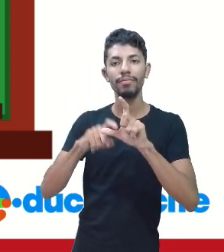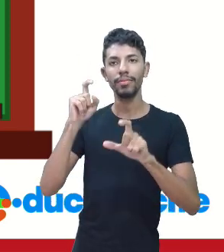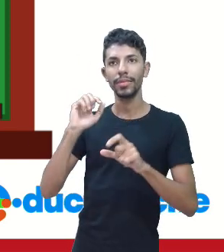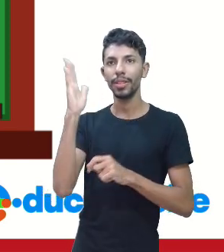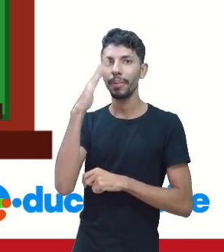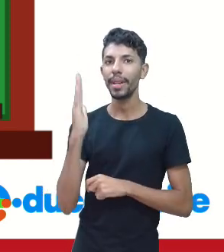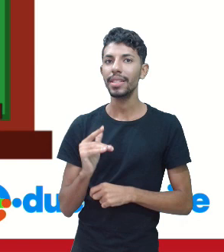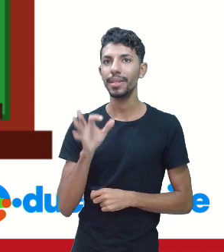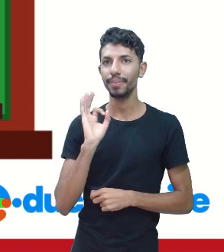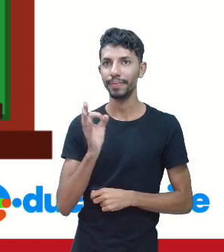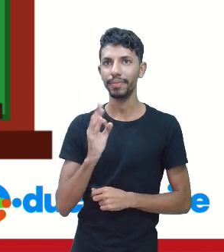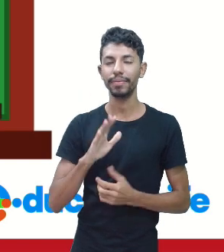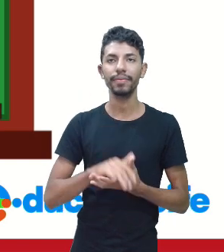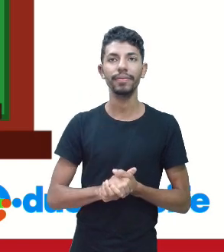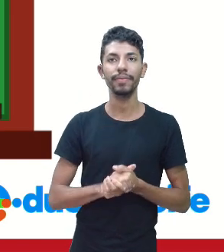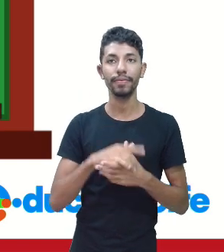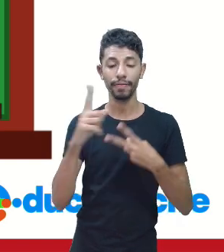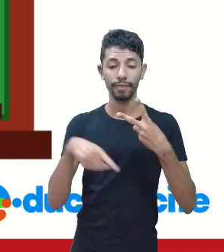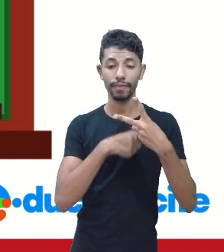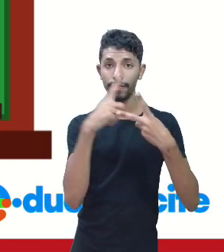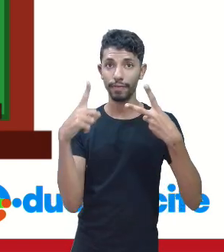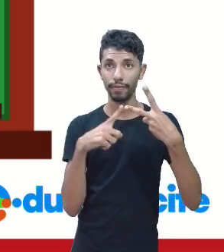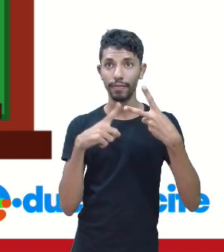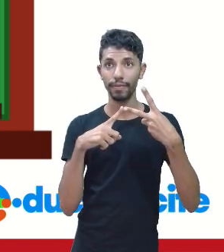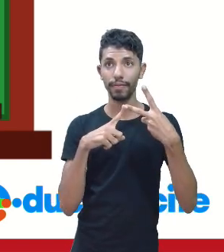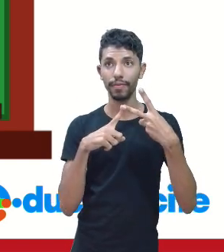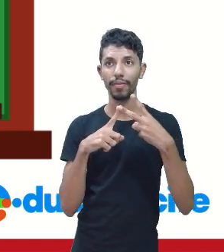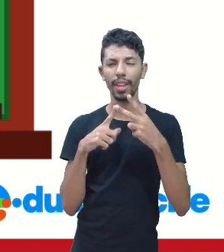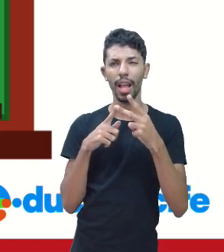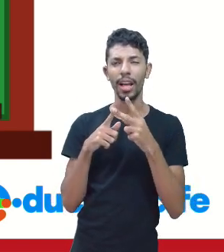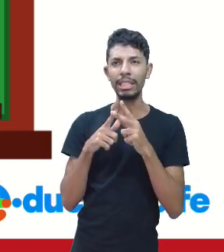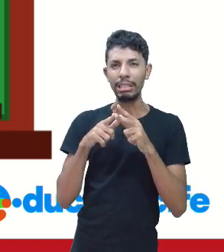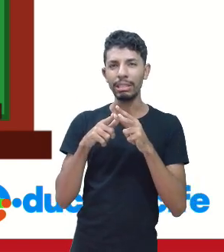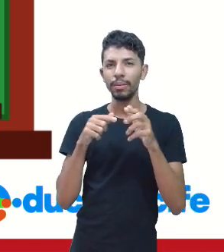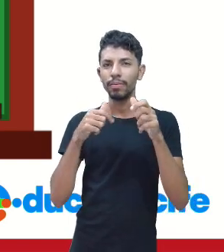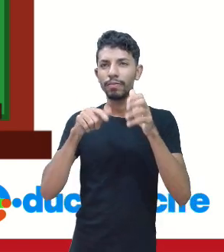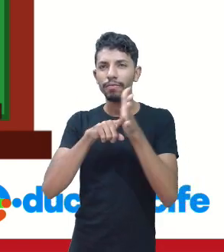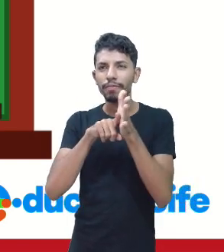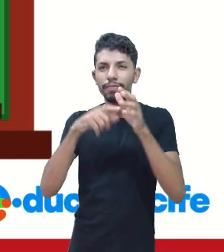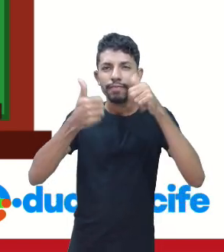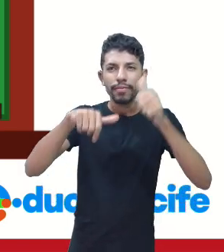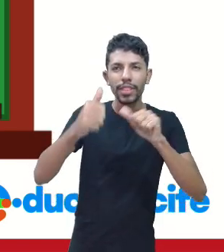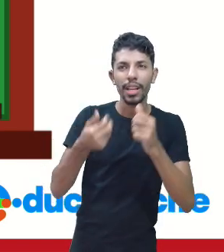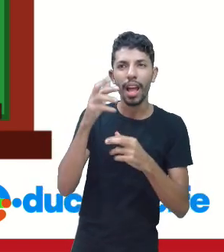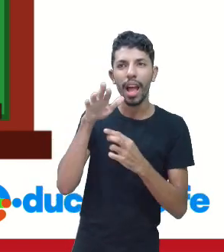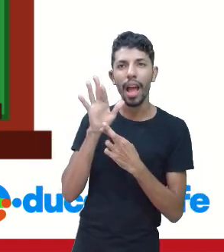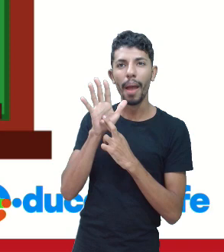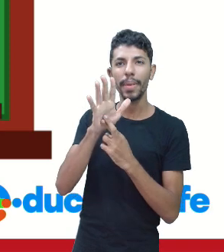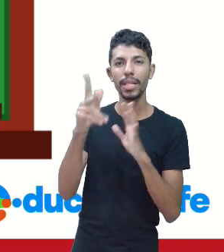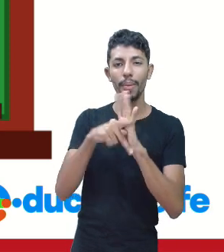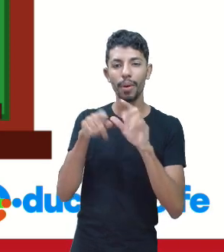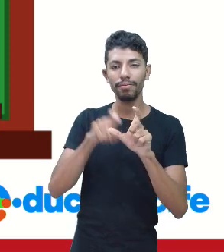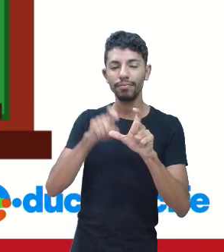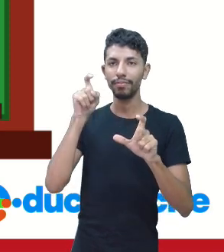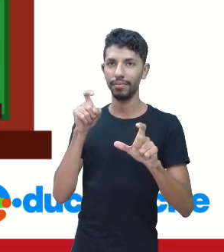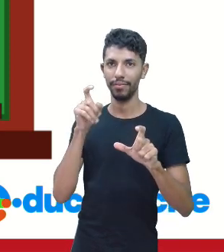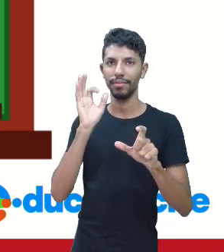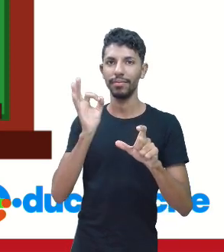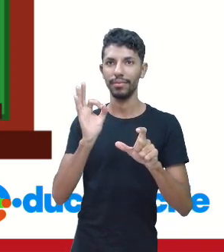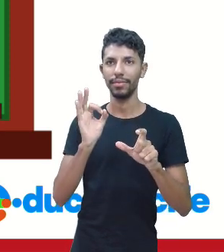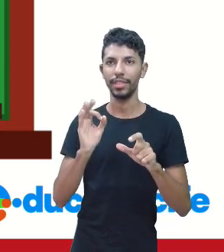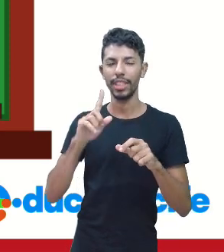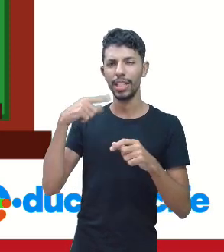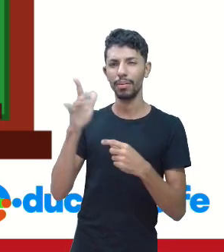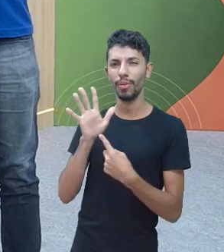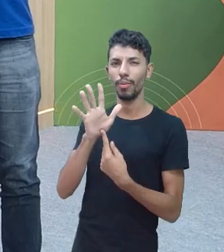primeiro objetivo. O segundo objetivo é analisar as representações da independência. Então, daqui a pouco a gente vai, né, apresentar um vídeo